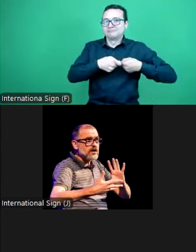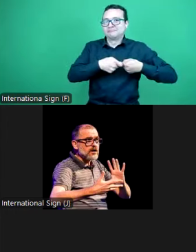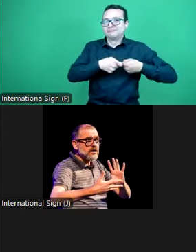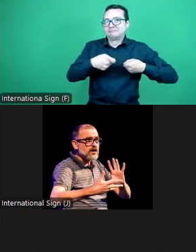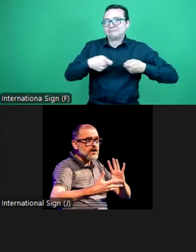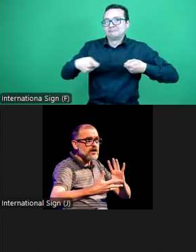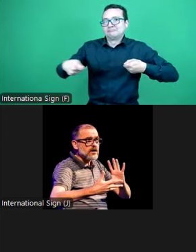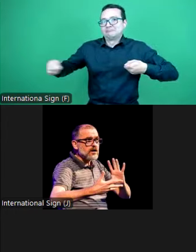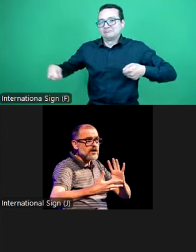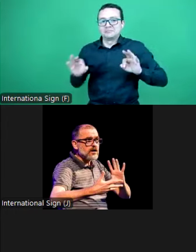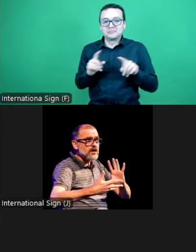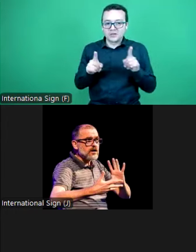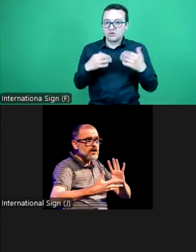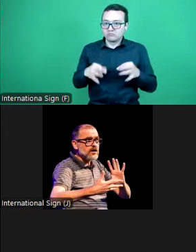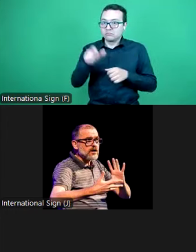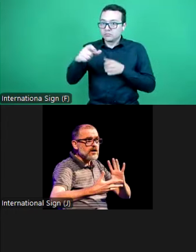já